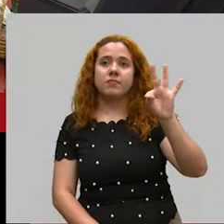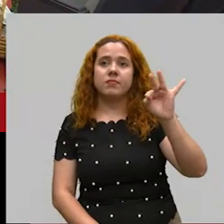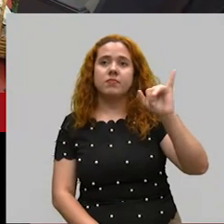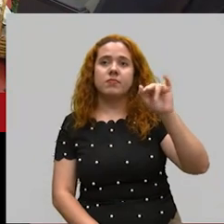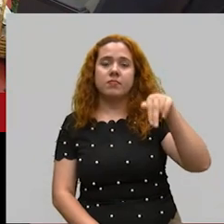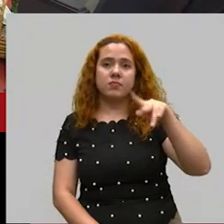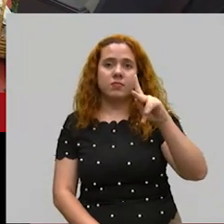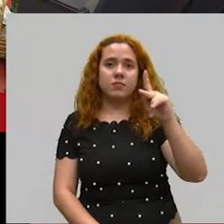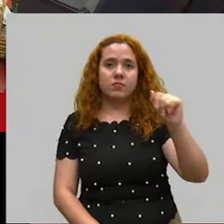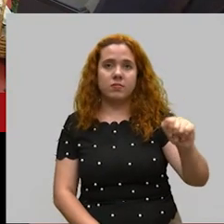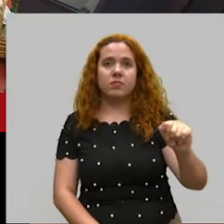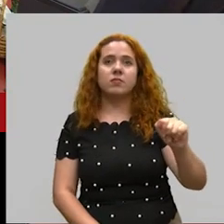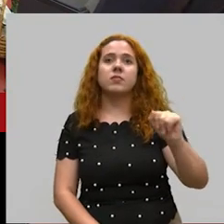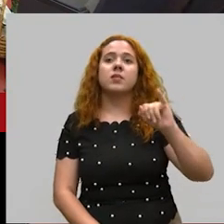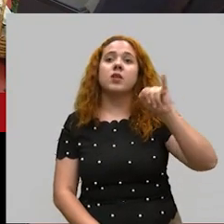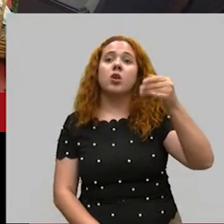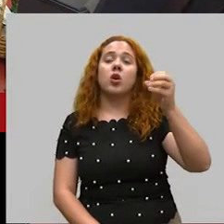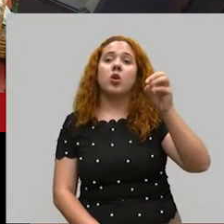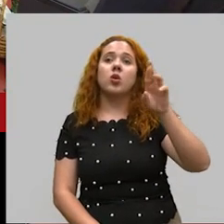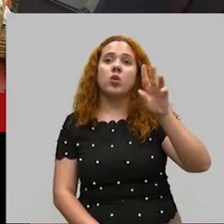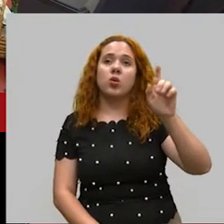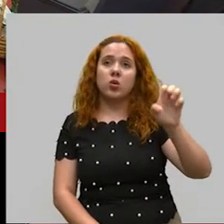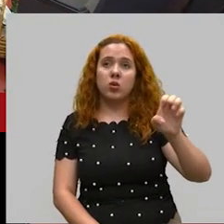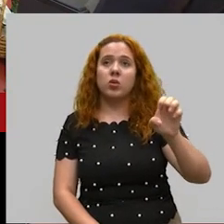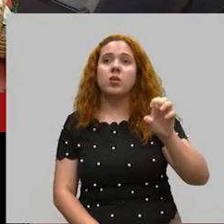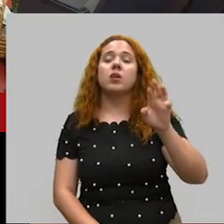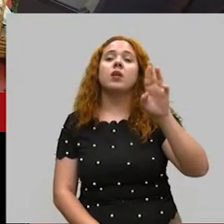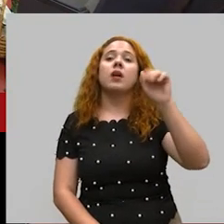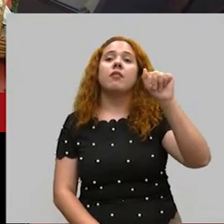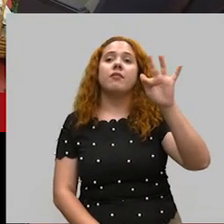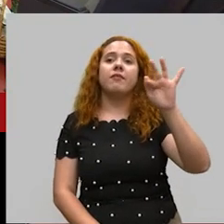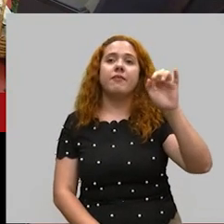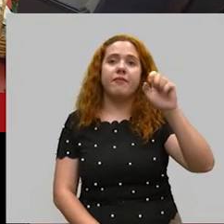Moreira depois a Martinha o Rafael